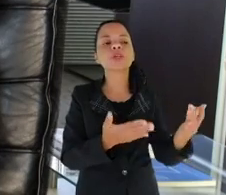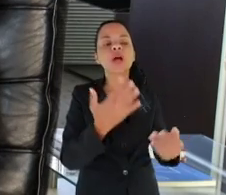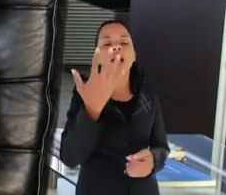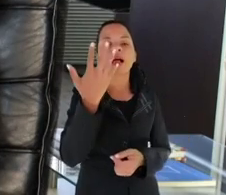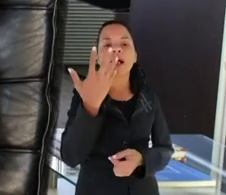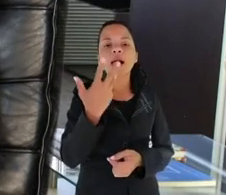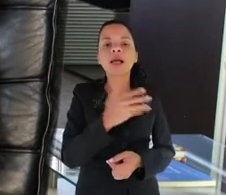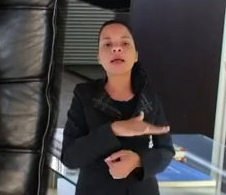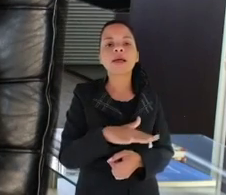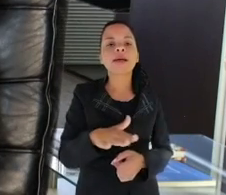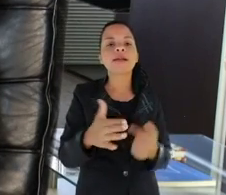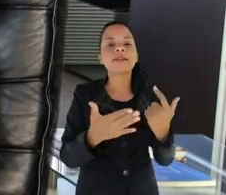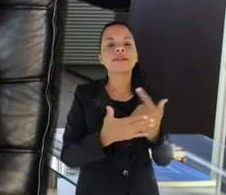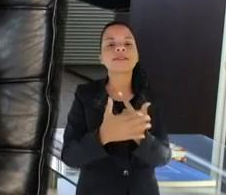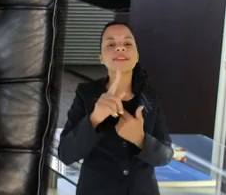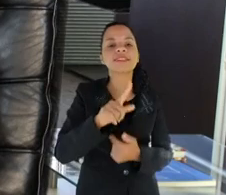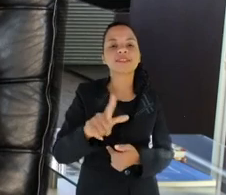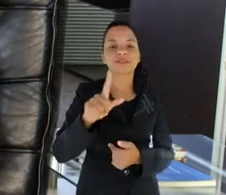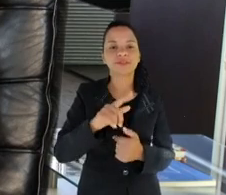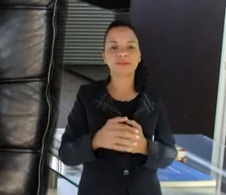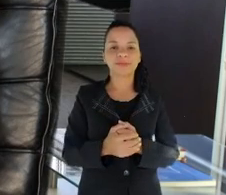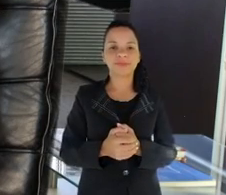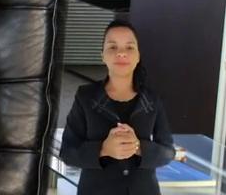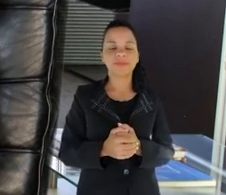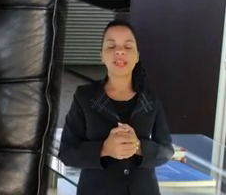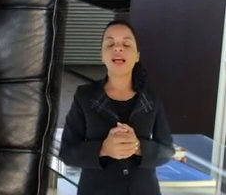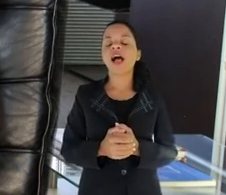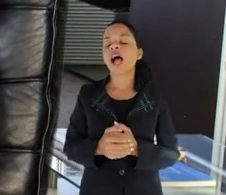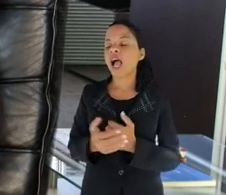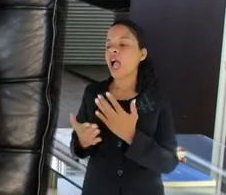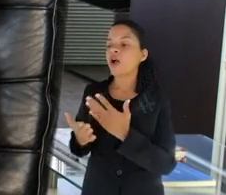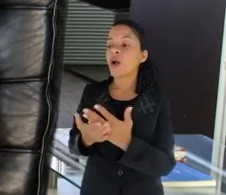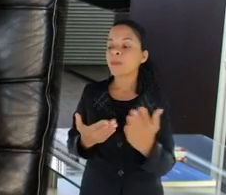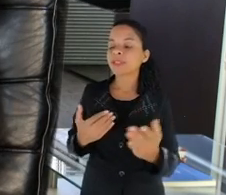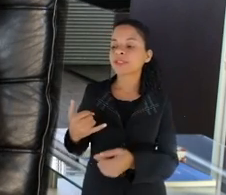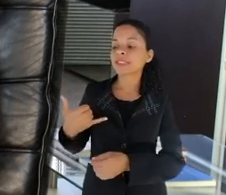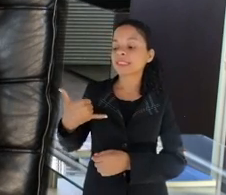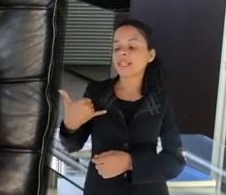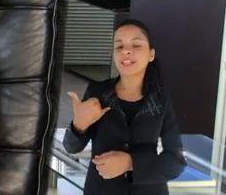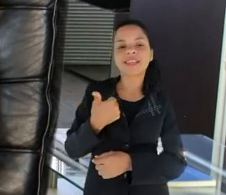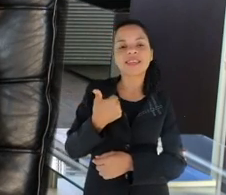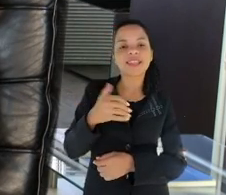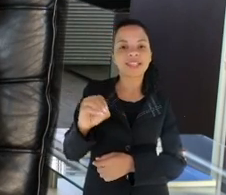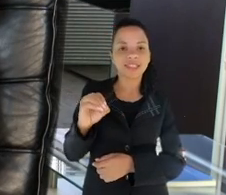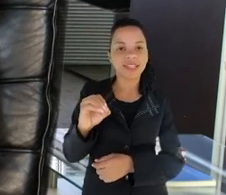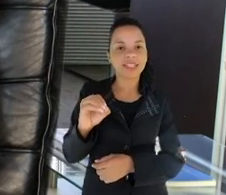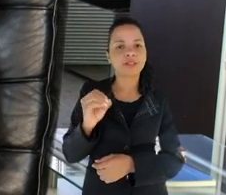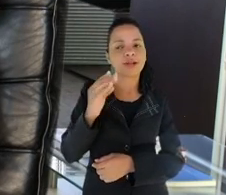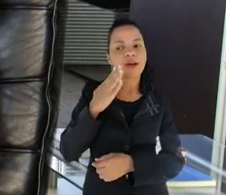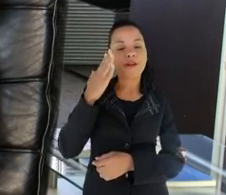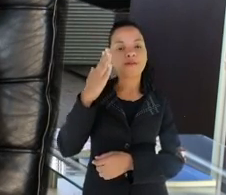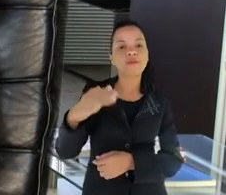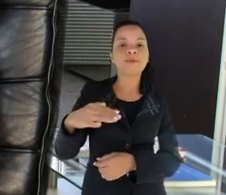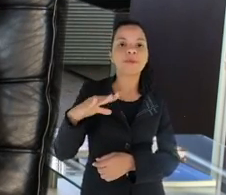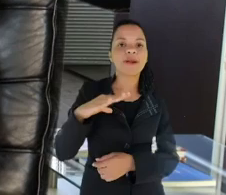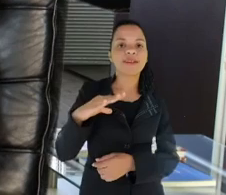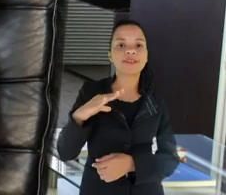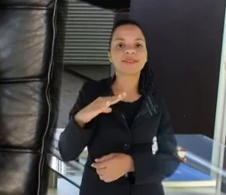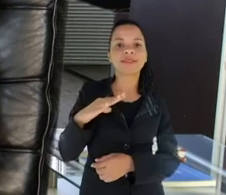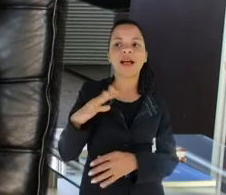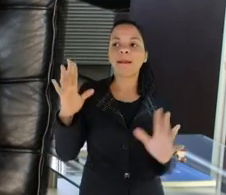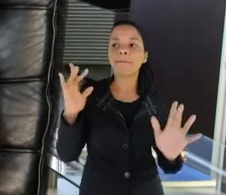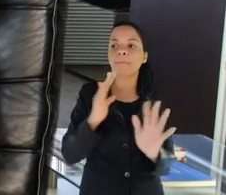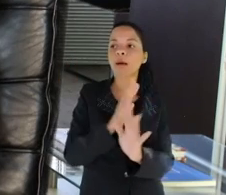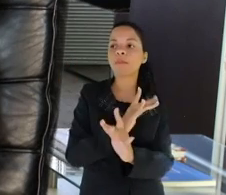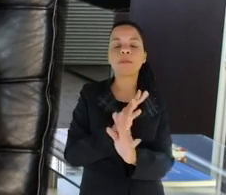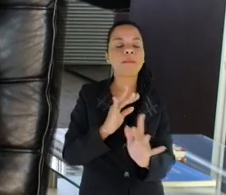Começou ainda menina, com 10 anos, quando eu fui morar na cidade grande e conheci pela